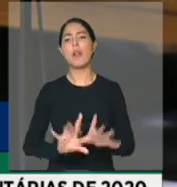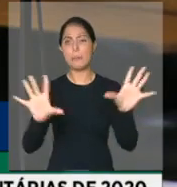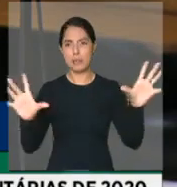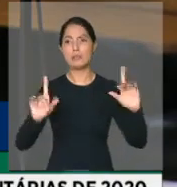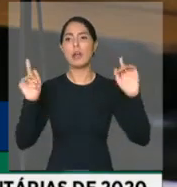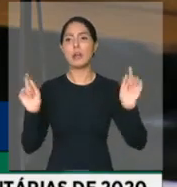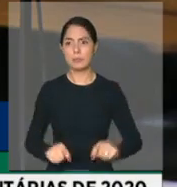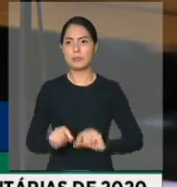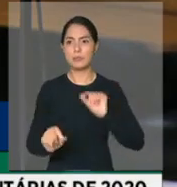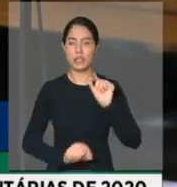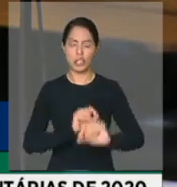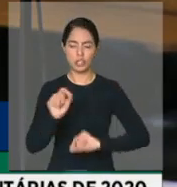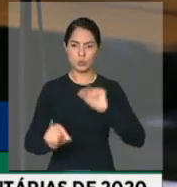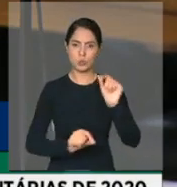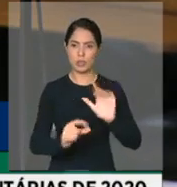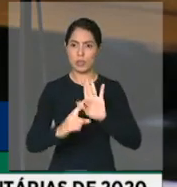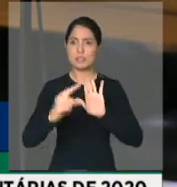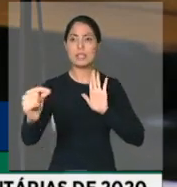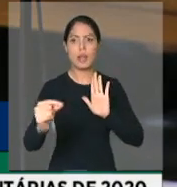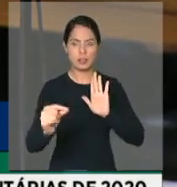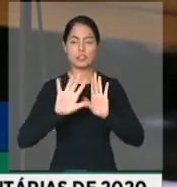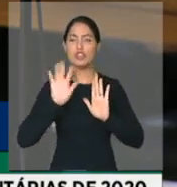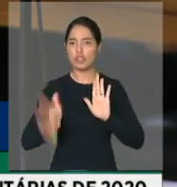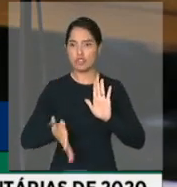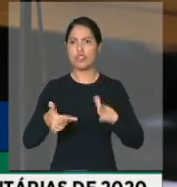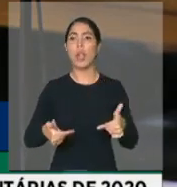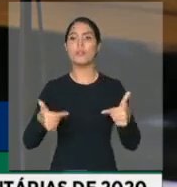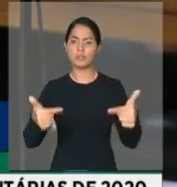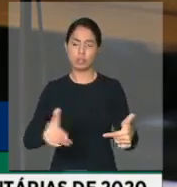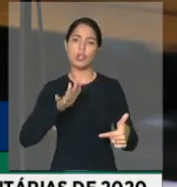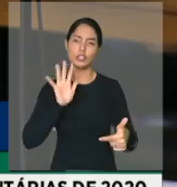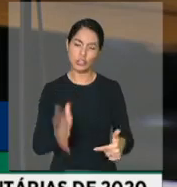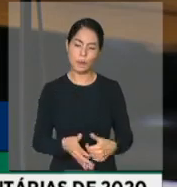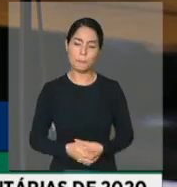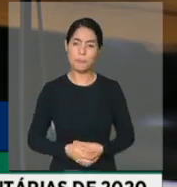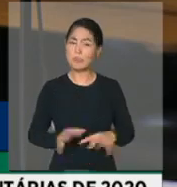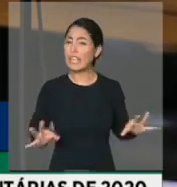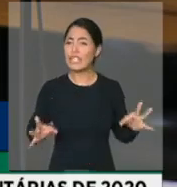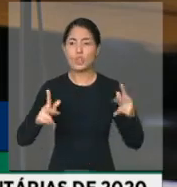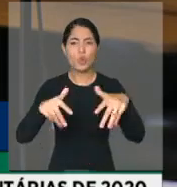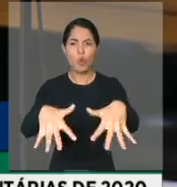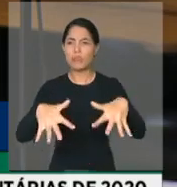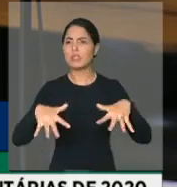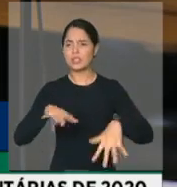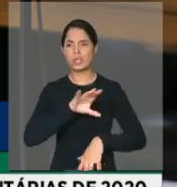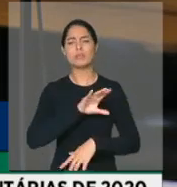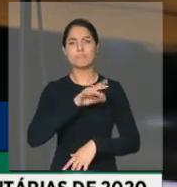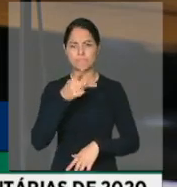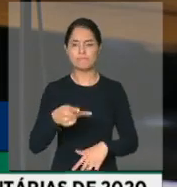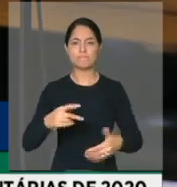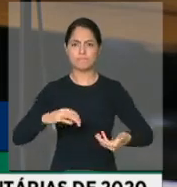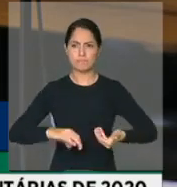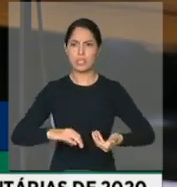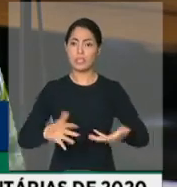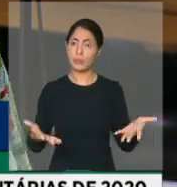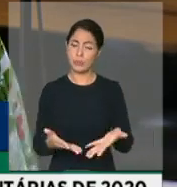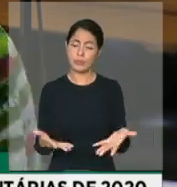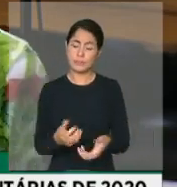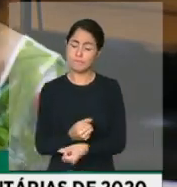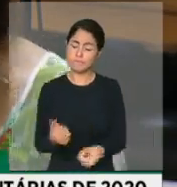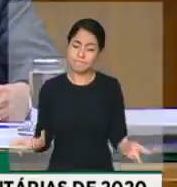e a possibilidade de fazer destaques, como a gente sempre fez, em todas as sessões do Congresso, e que, casualmente, na sessão de hoje, está sendo